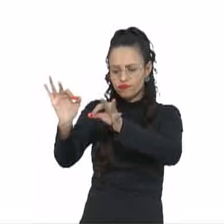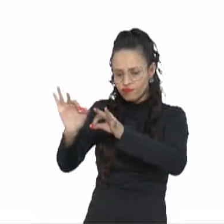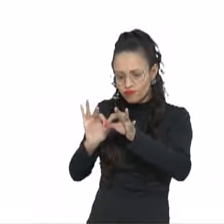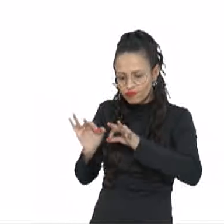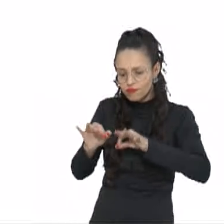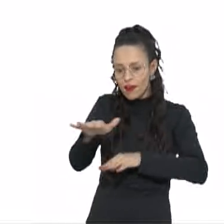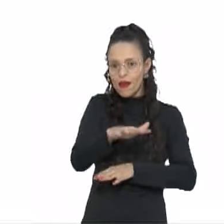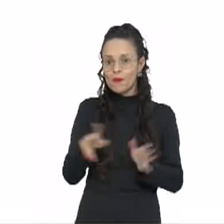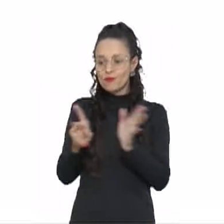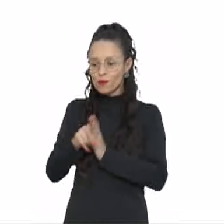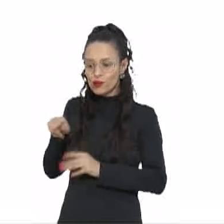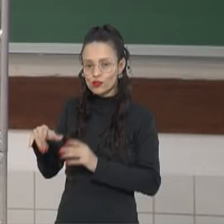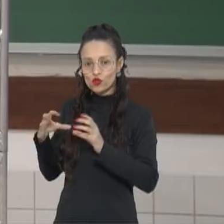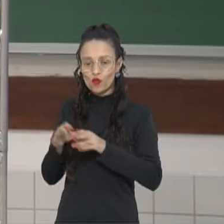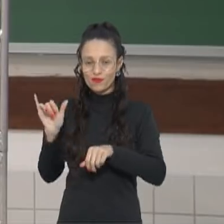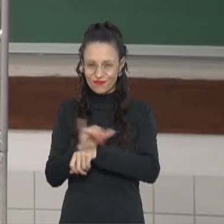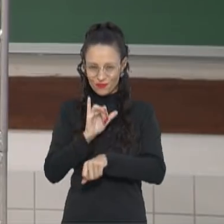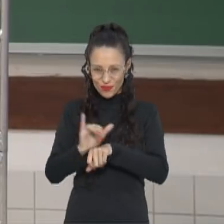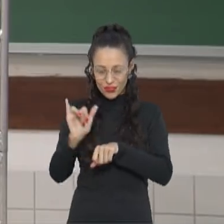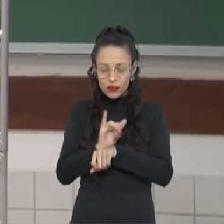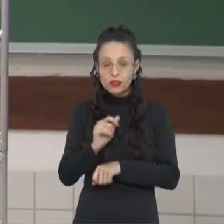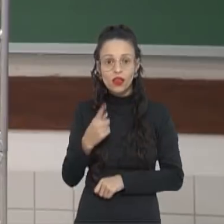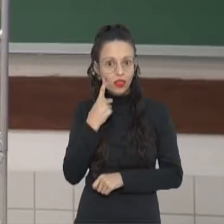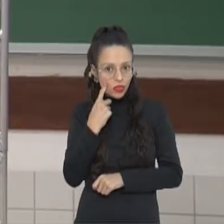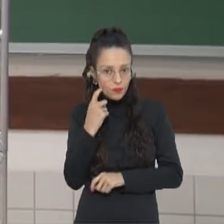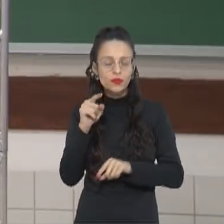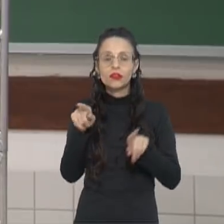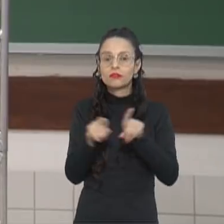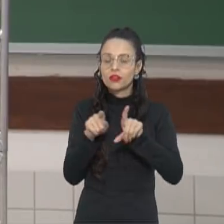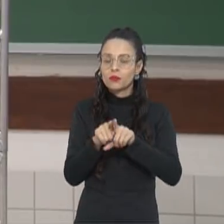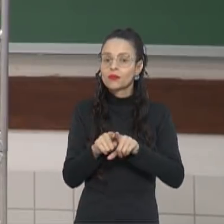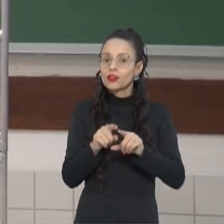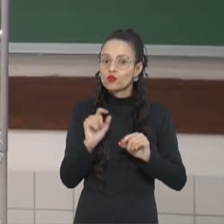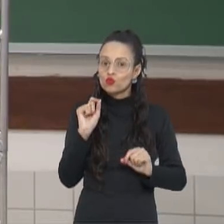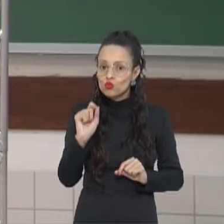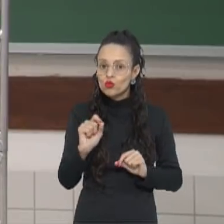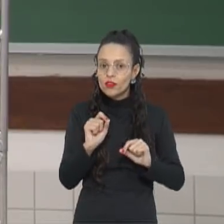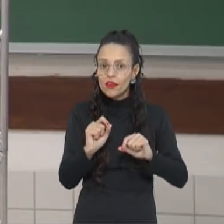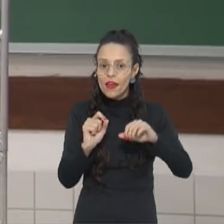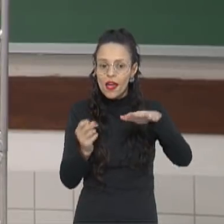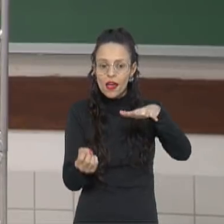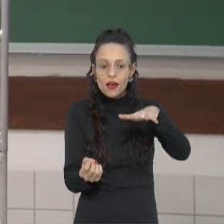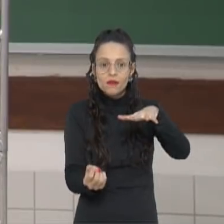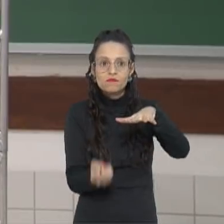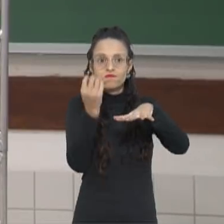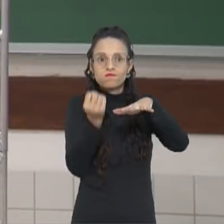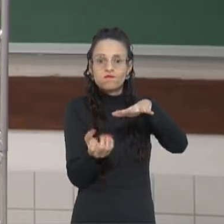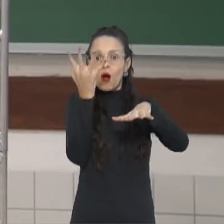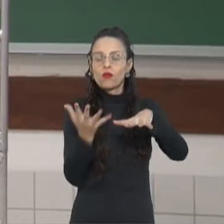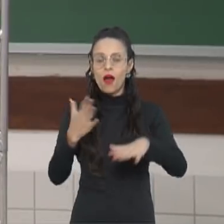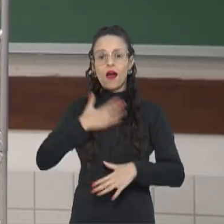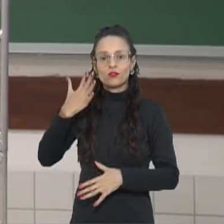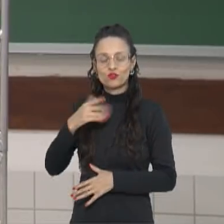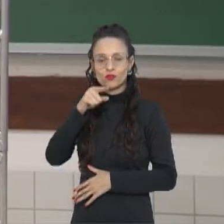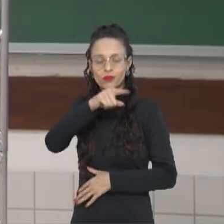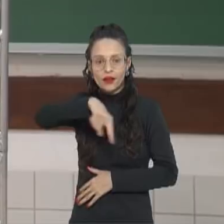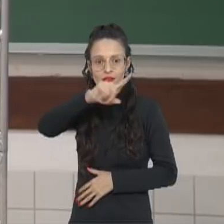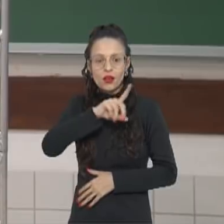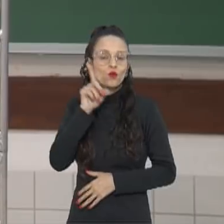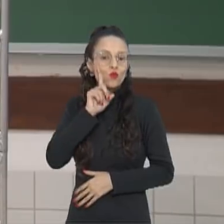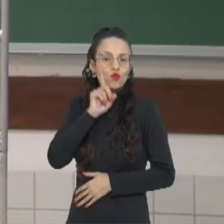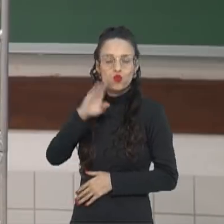usados pelos Vietcongs. Então, isso favorecia os ataques surpresa. Lembre-se, tática de